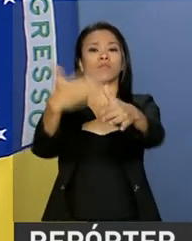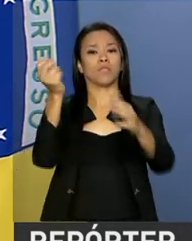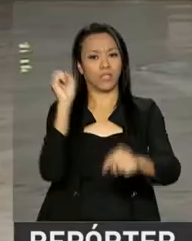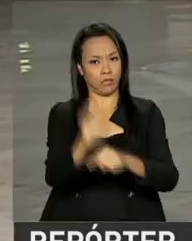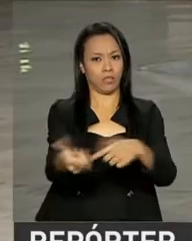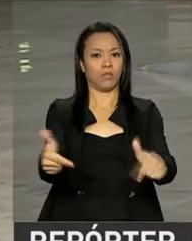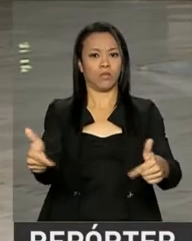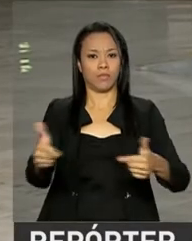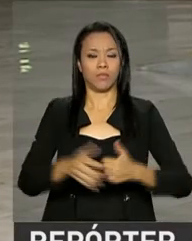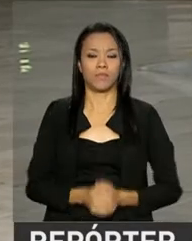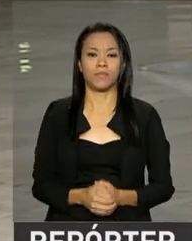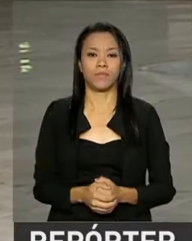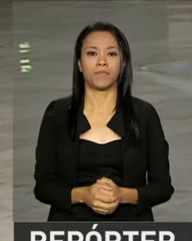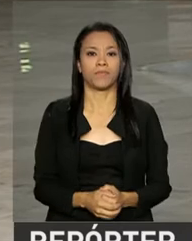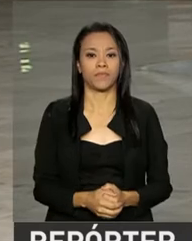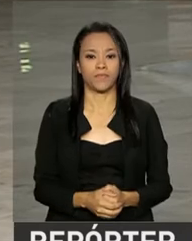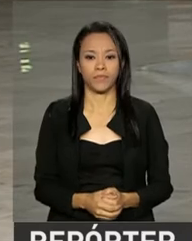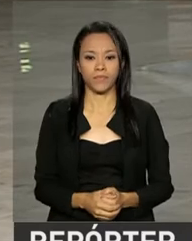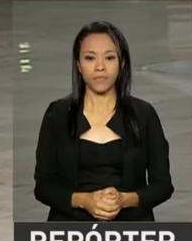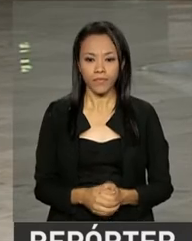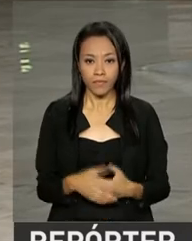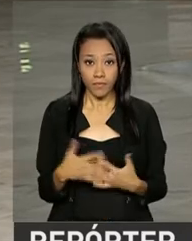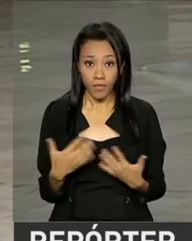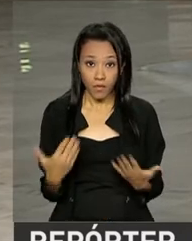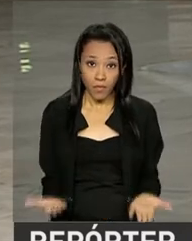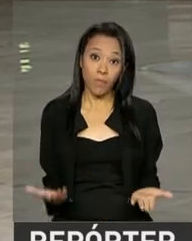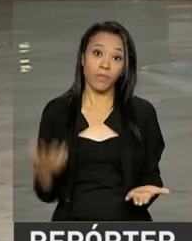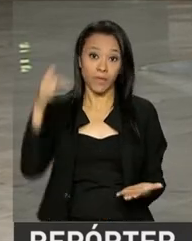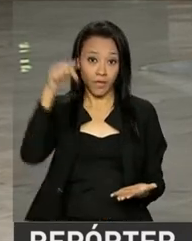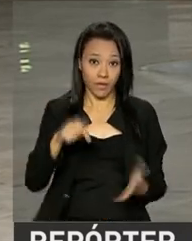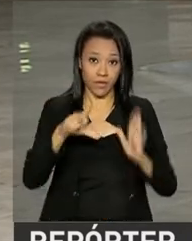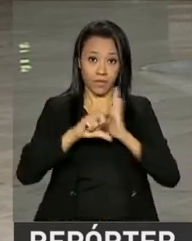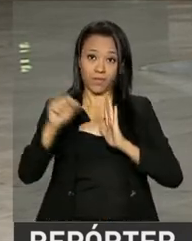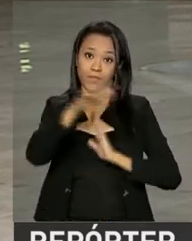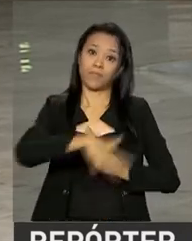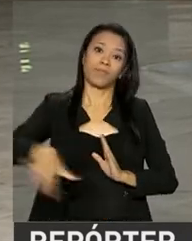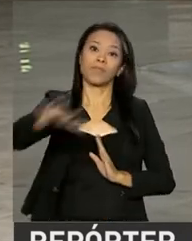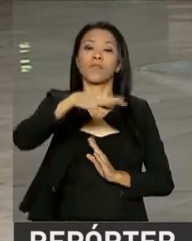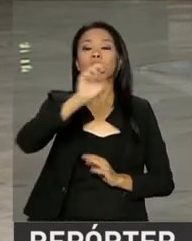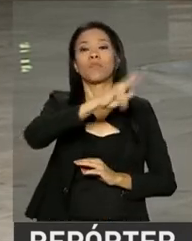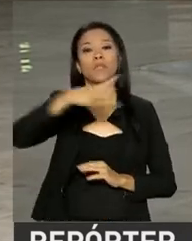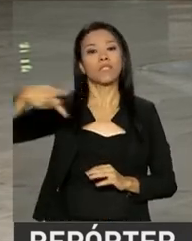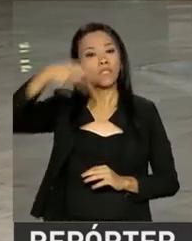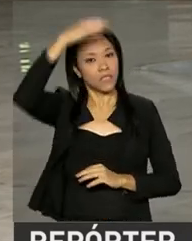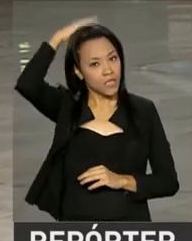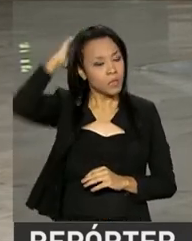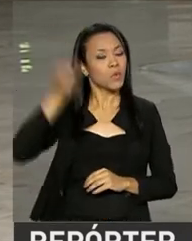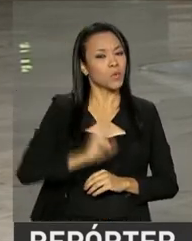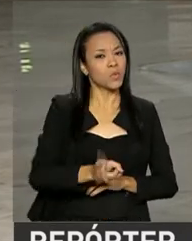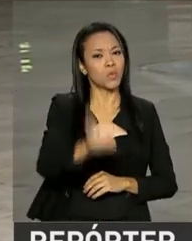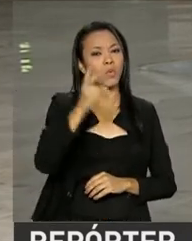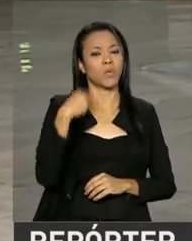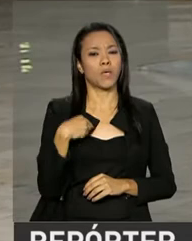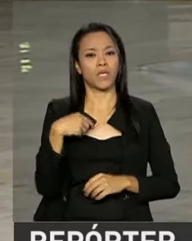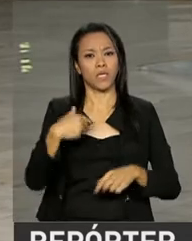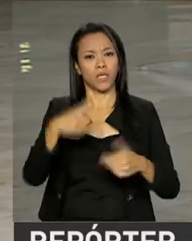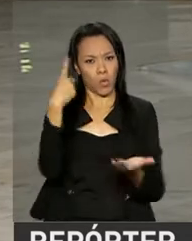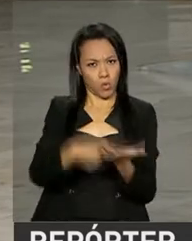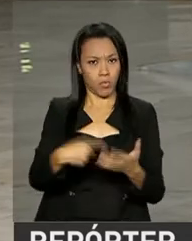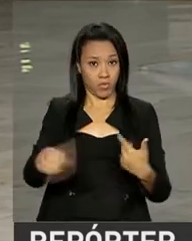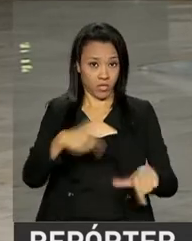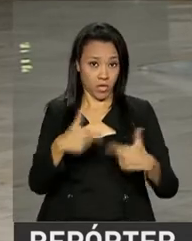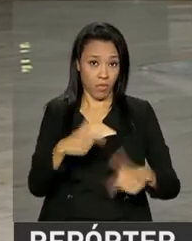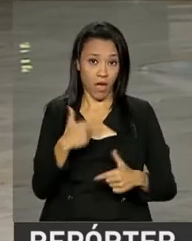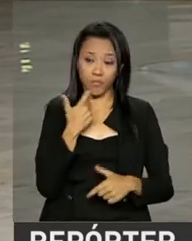emprego aqui no palácio do planalto o presidente está também ele segue cumprindo agenda nesta quinta feira acabou